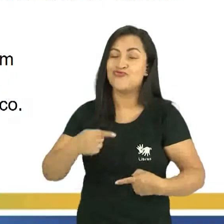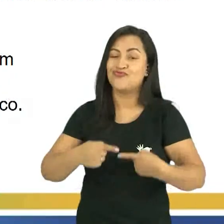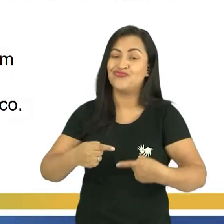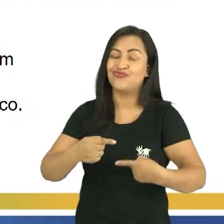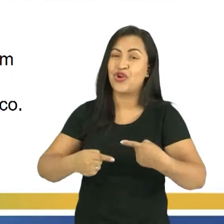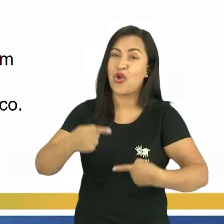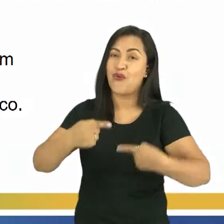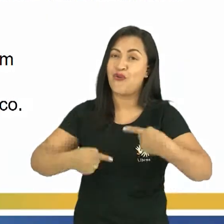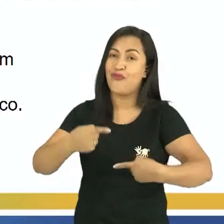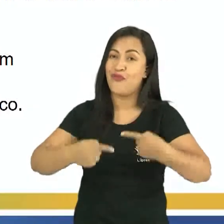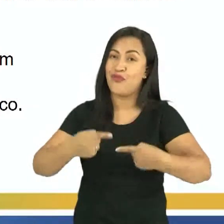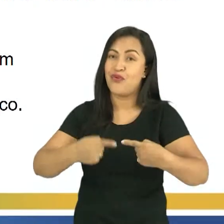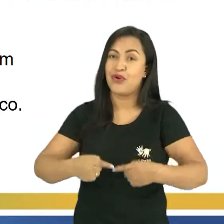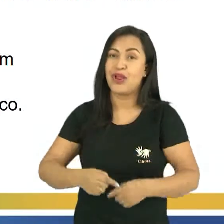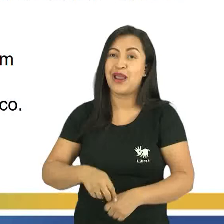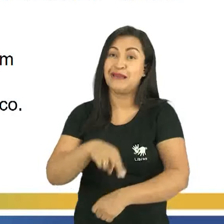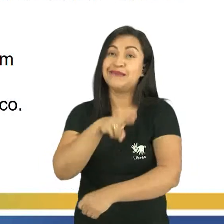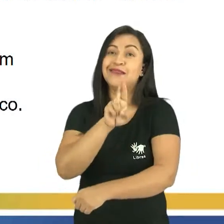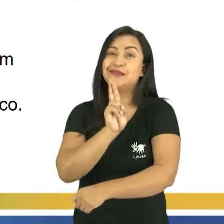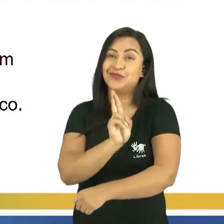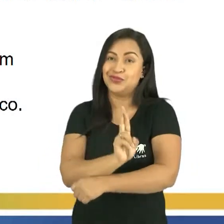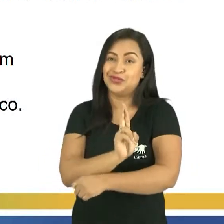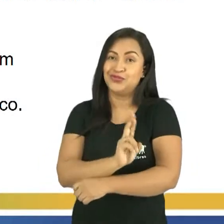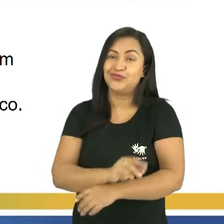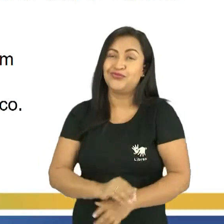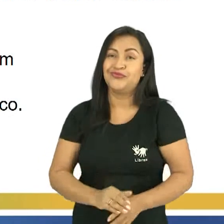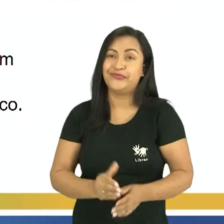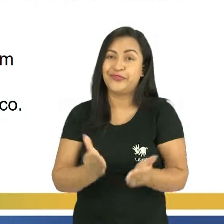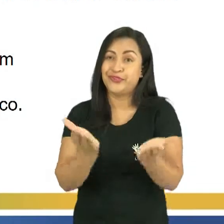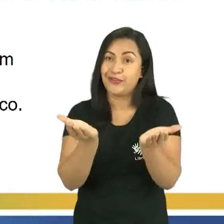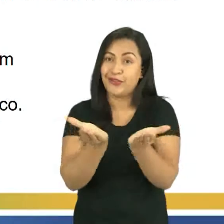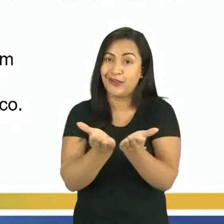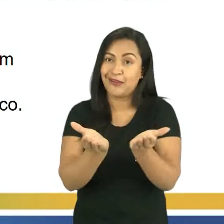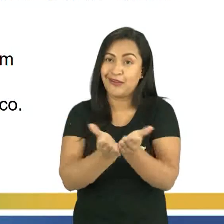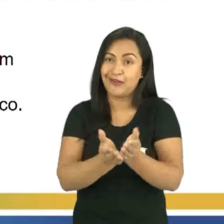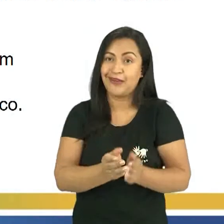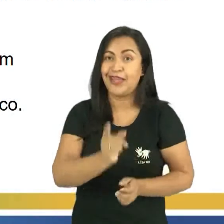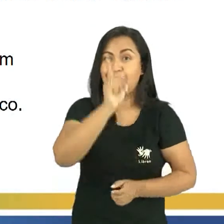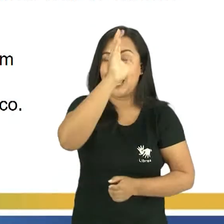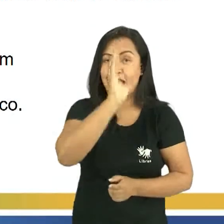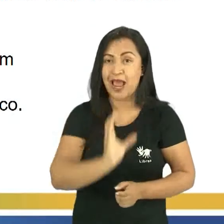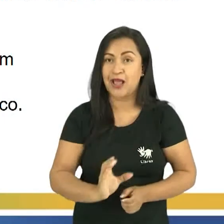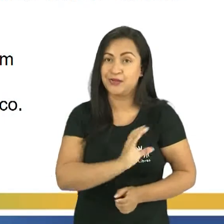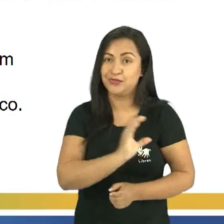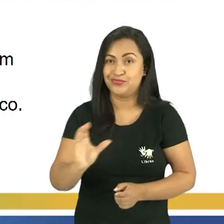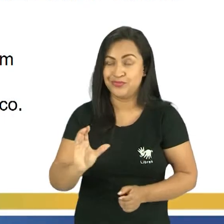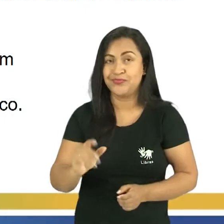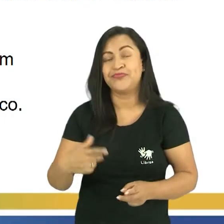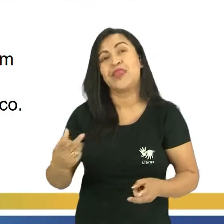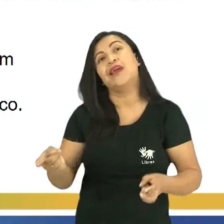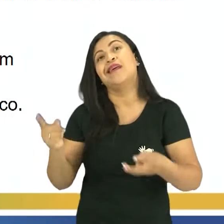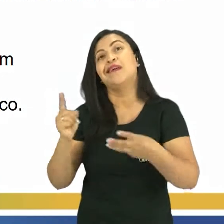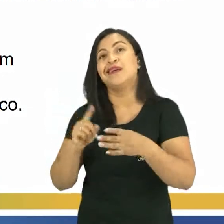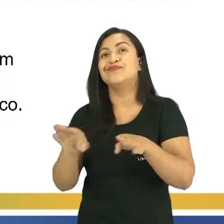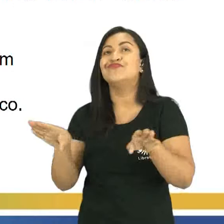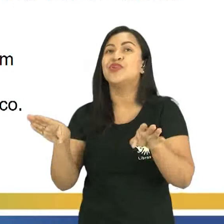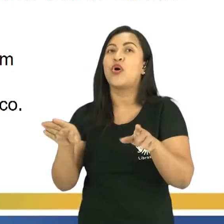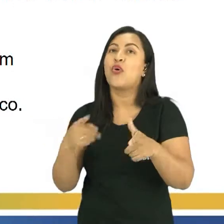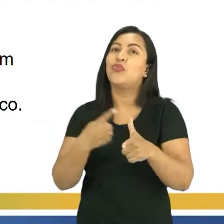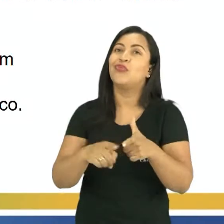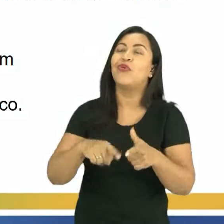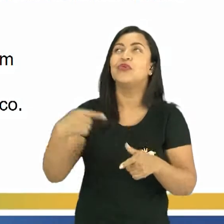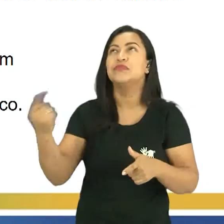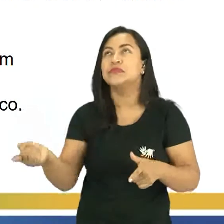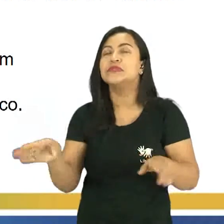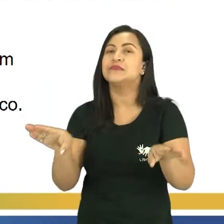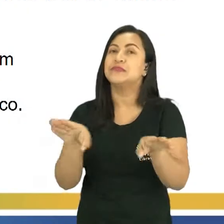entre católicos e protestantes. Foi um momento em que a Irlanda do Norte se anexou ao Reino Unido, tá? Então